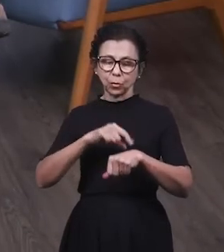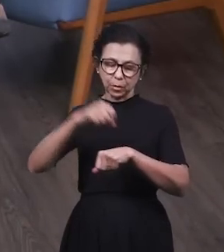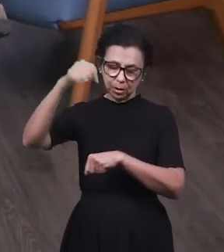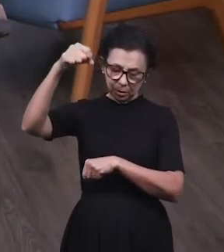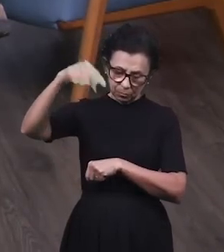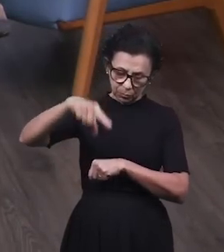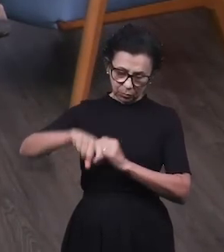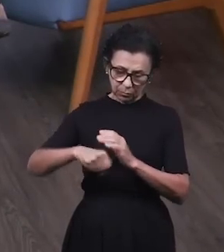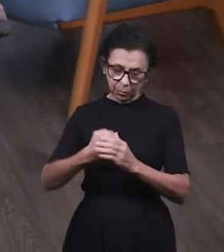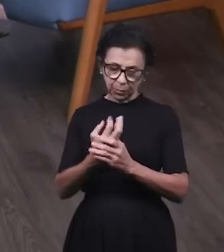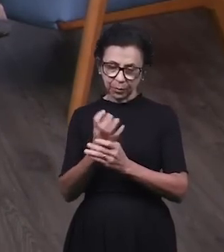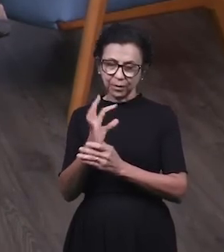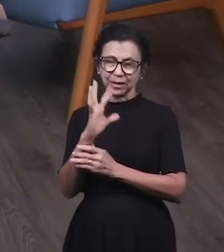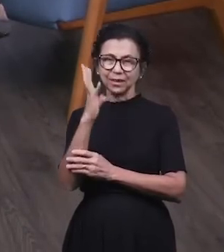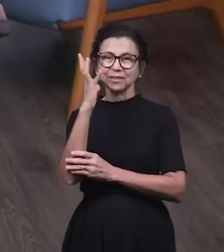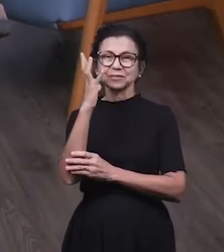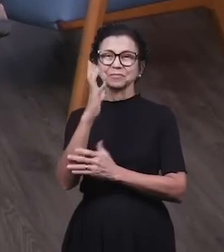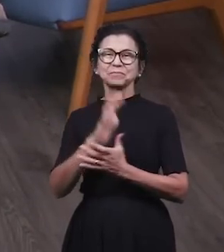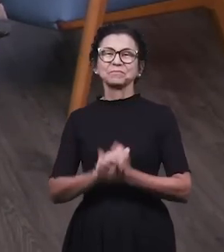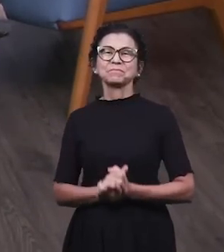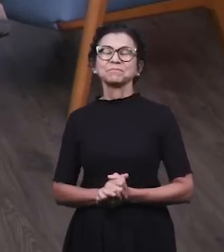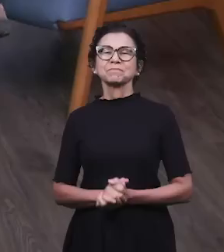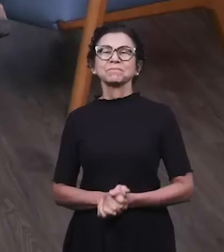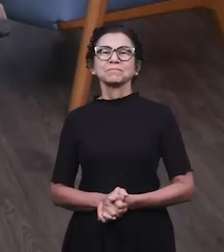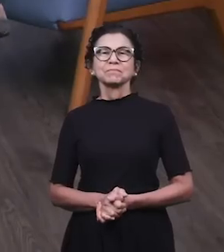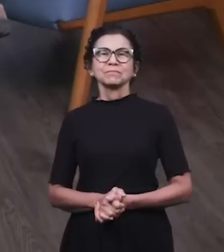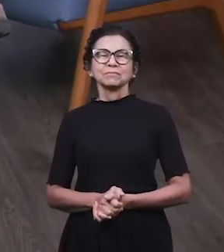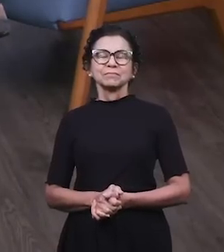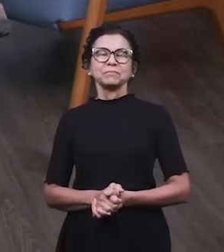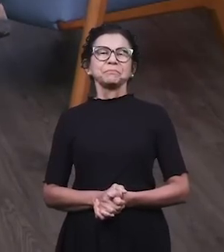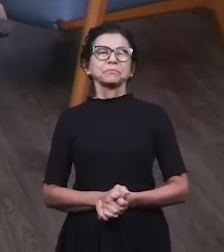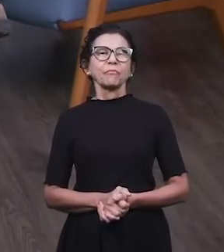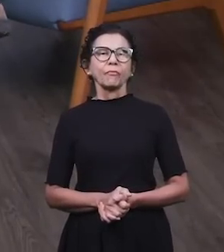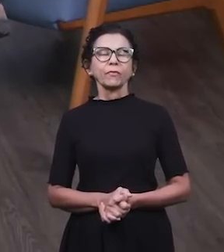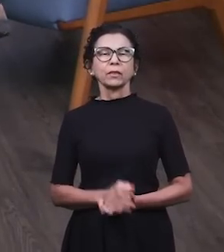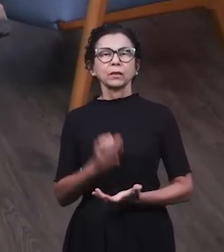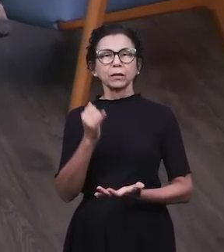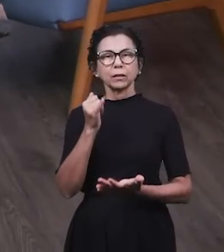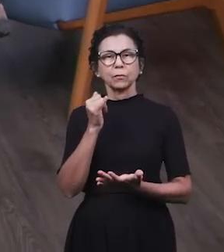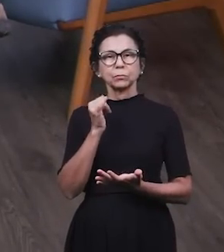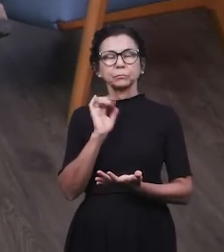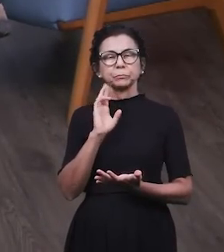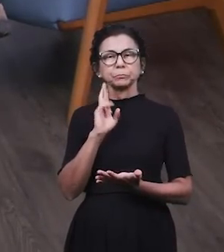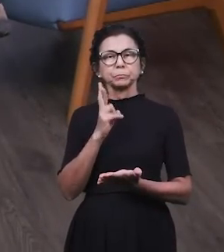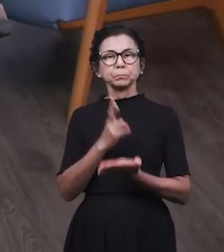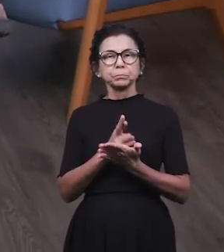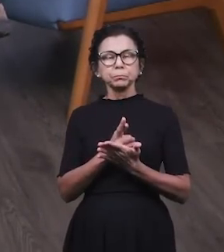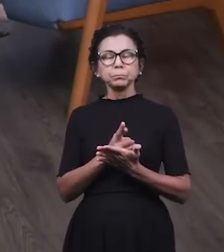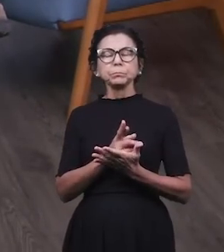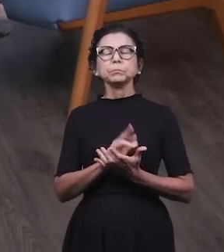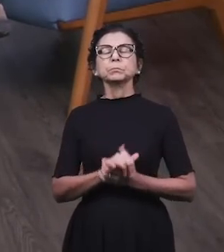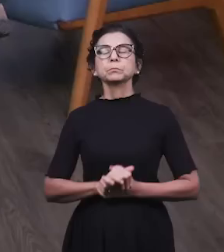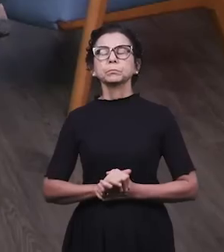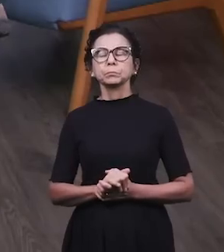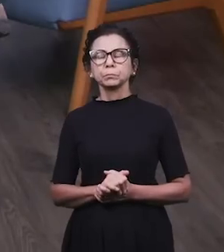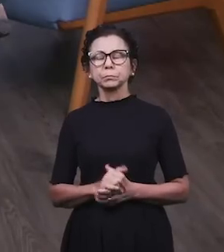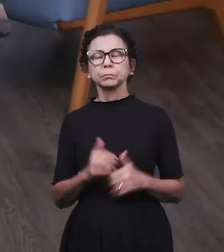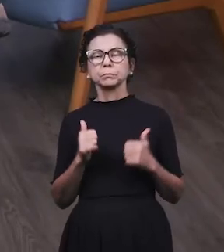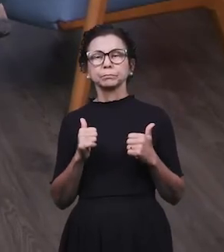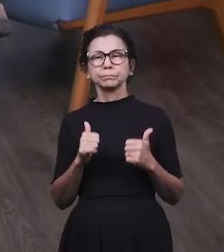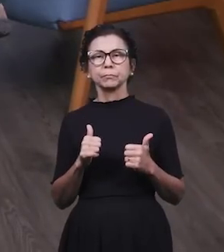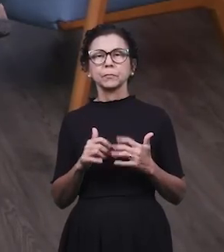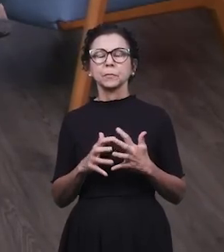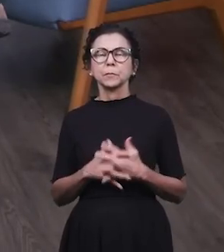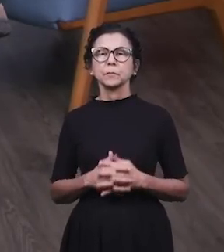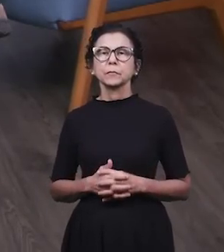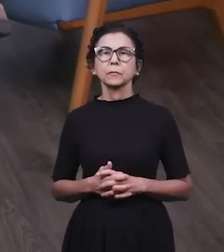Uns a 30, uns a 50, uns a 100, enfim. Há resultado, a experiência de viver a palavra e de